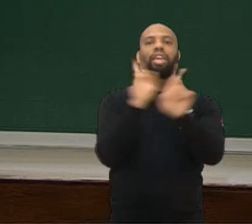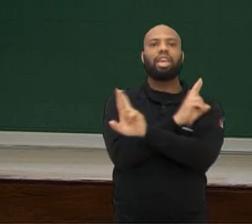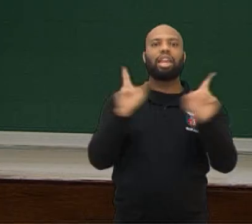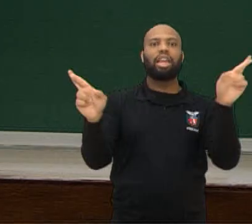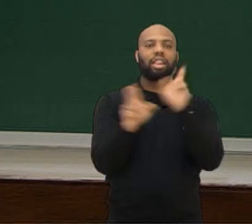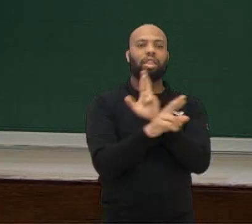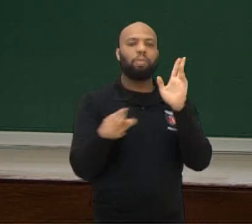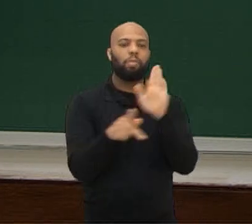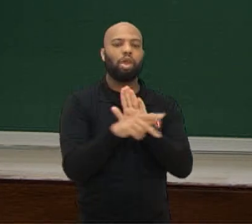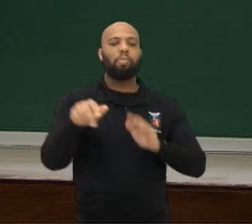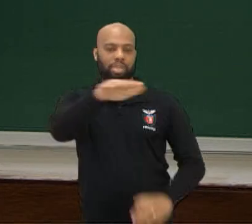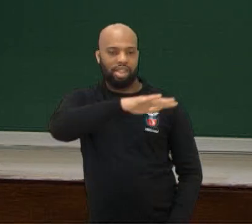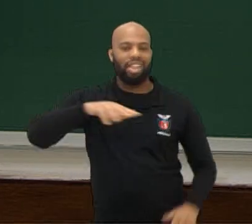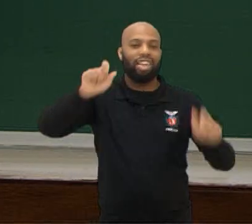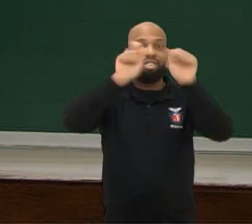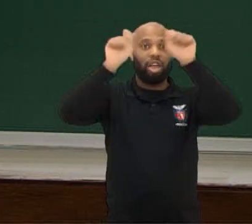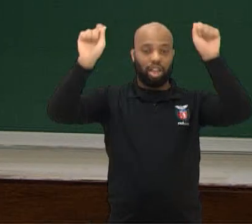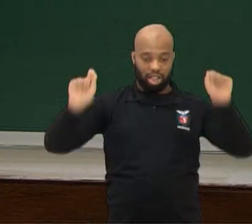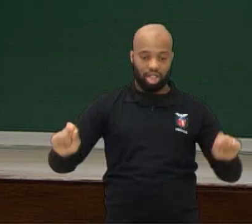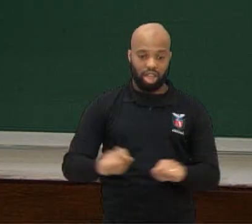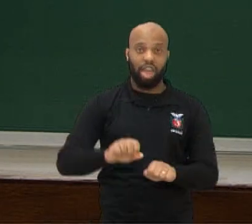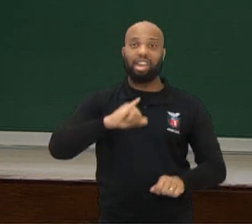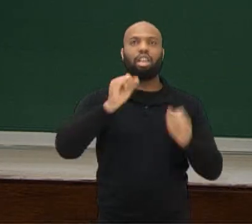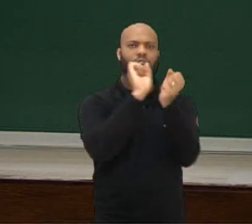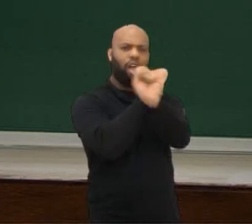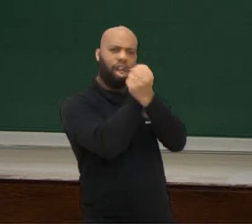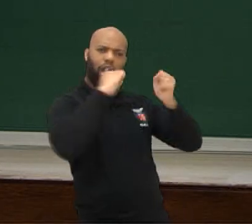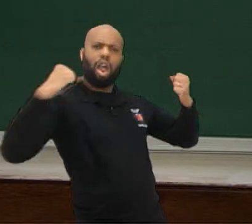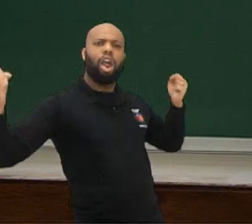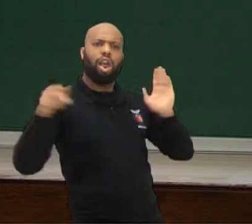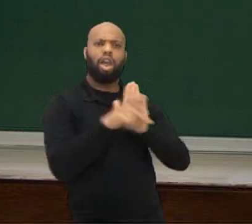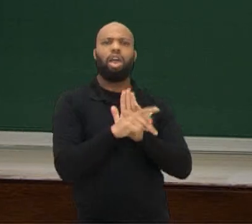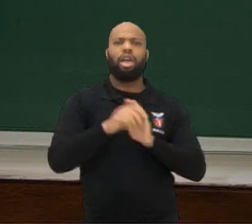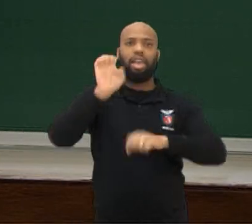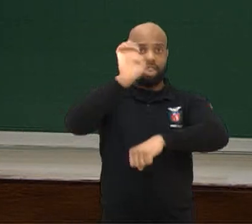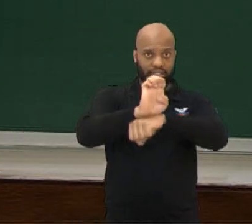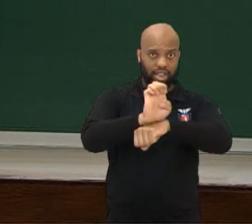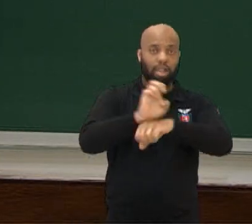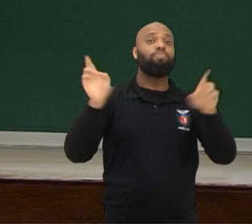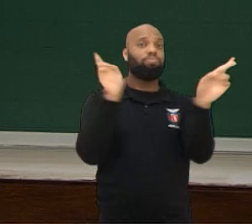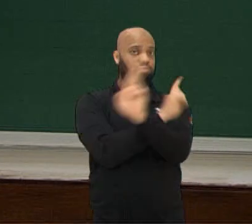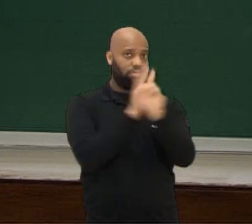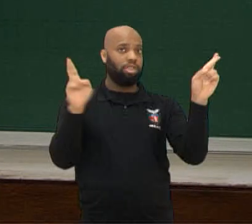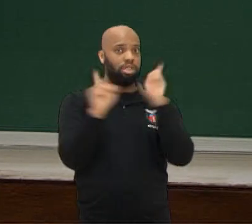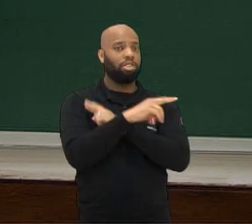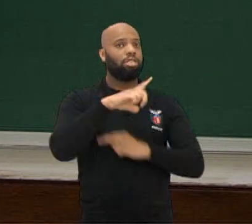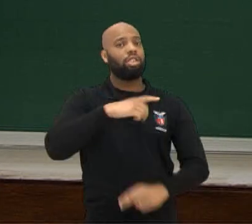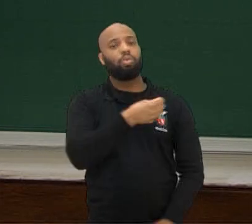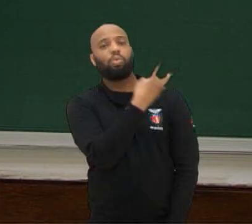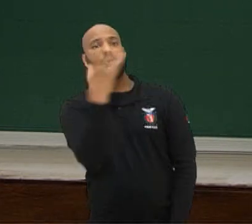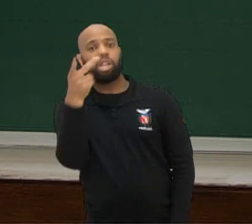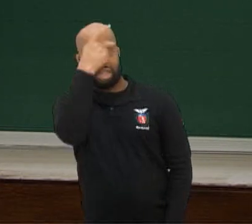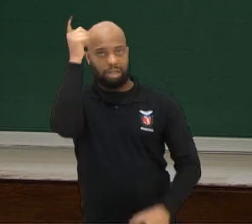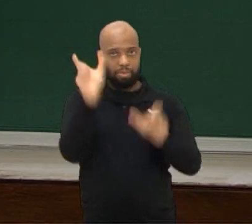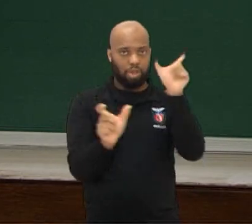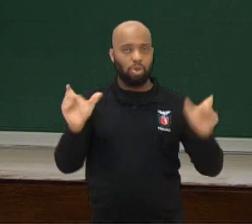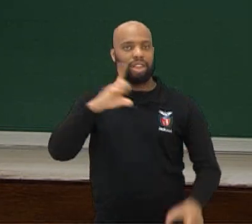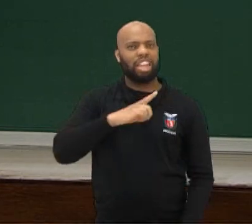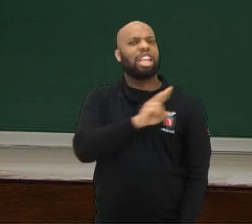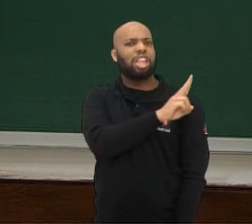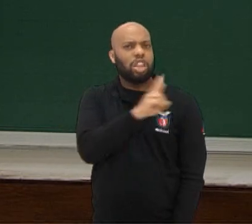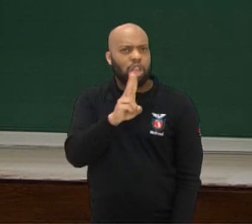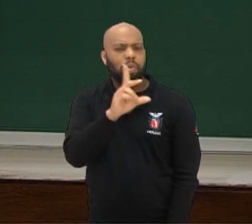de área, né? O tamanho desses territórios dos estados relacionado com a quantidade de população, que a gente chama de densidade